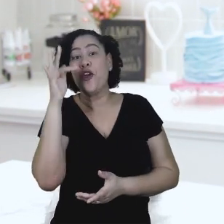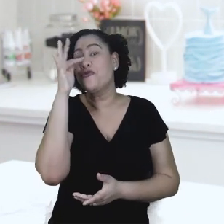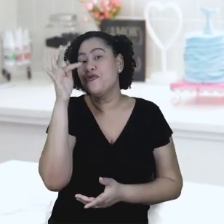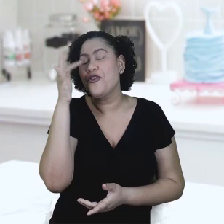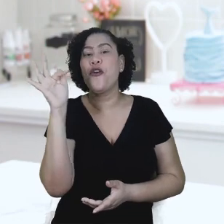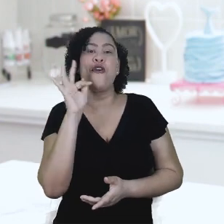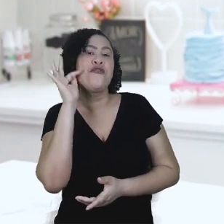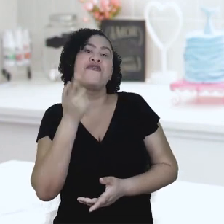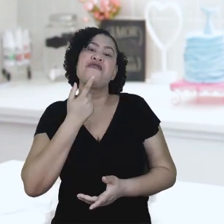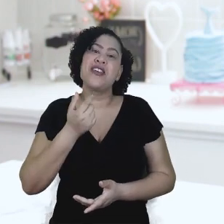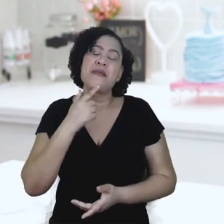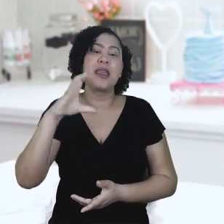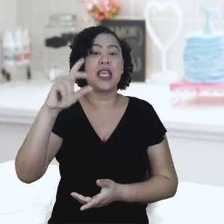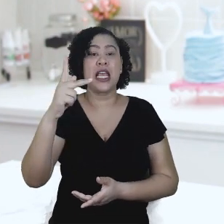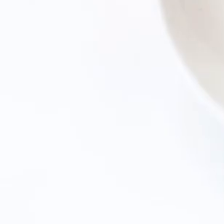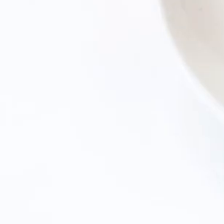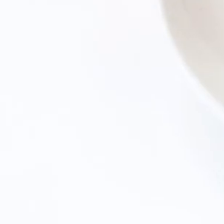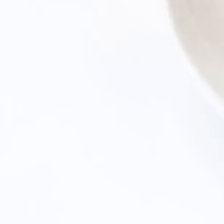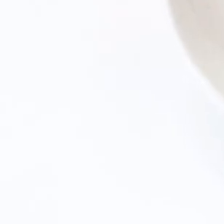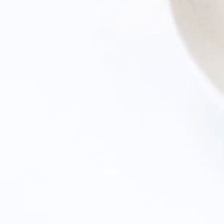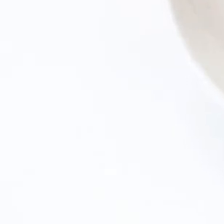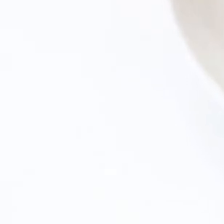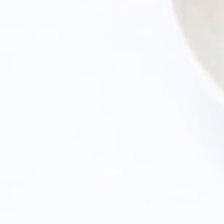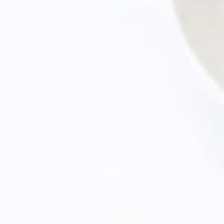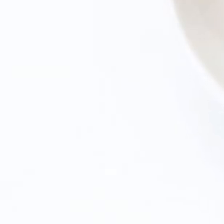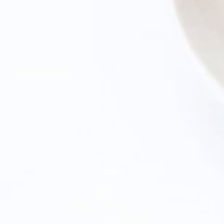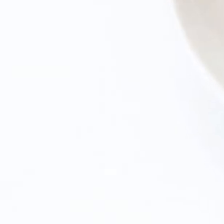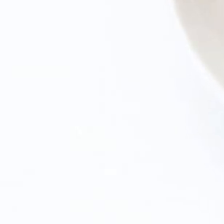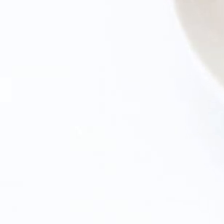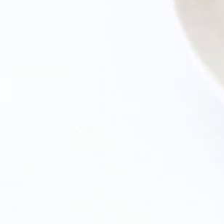vermelhas e chantininho para fazer essa decoração.